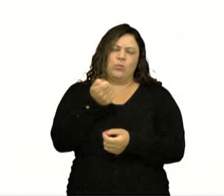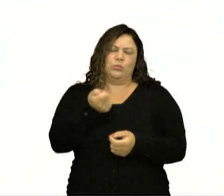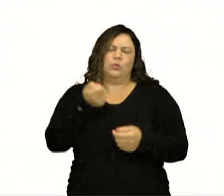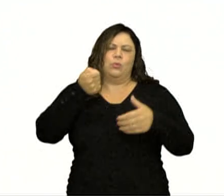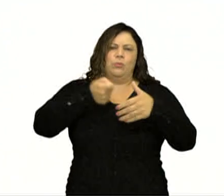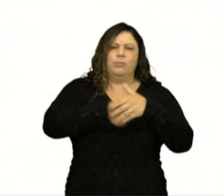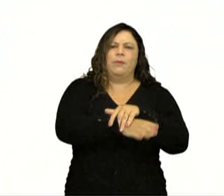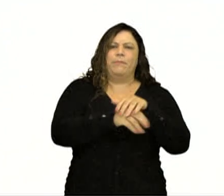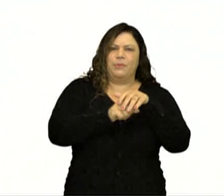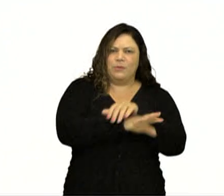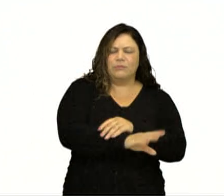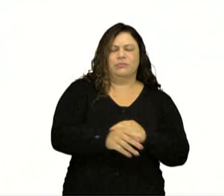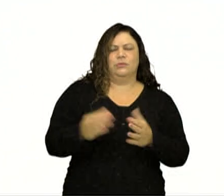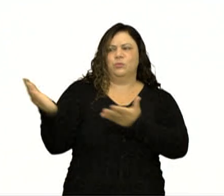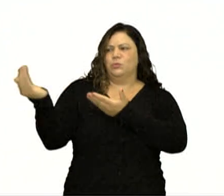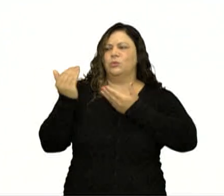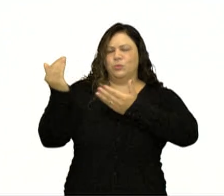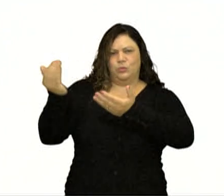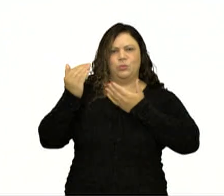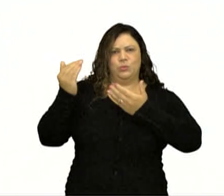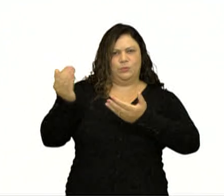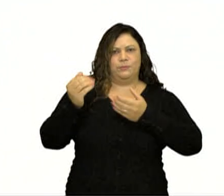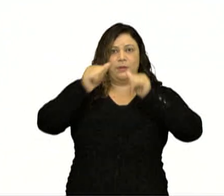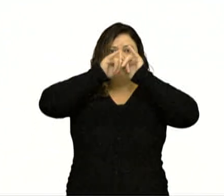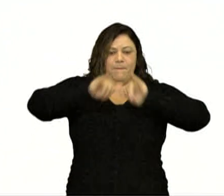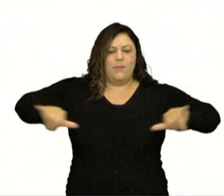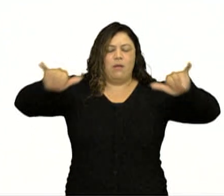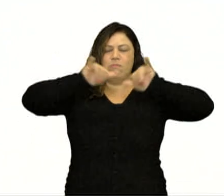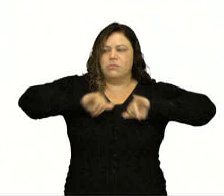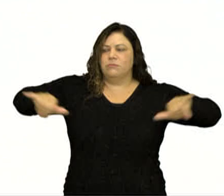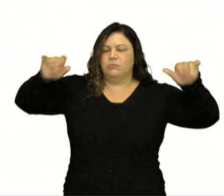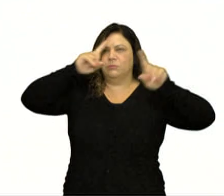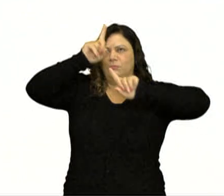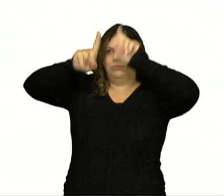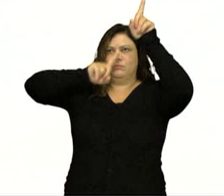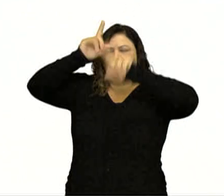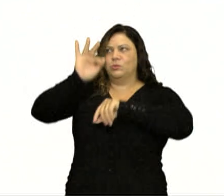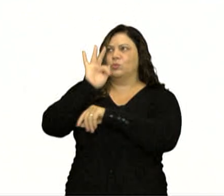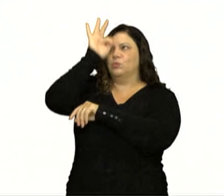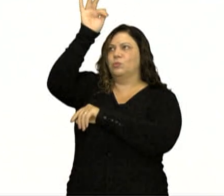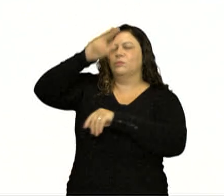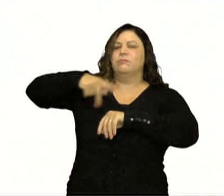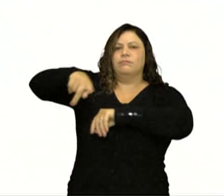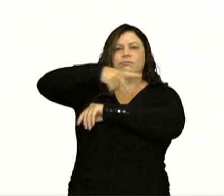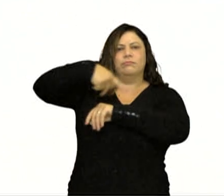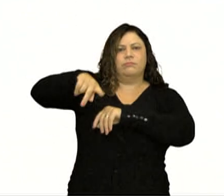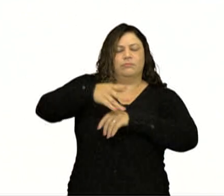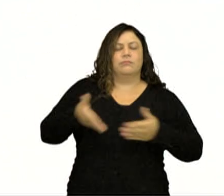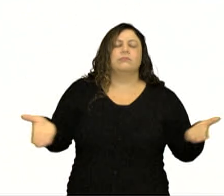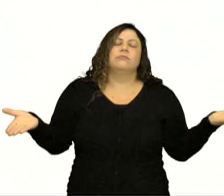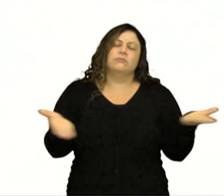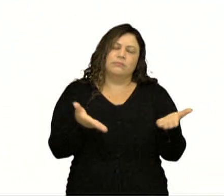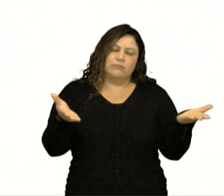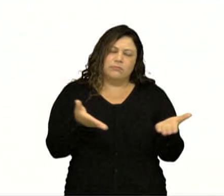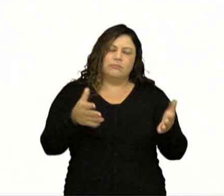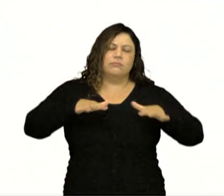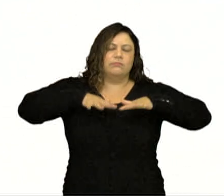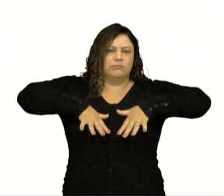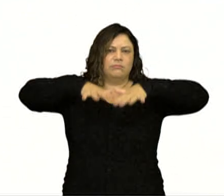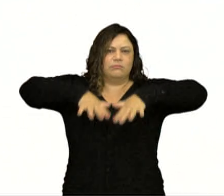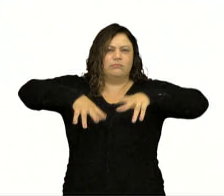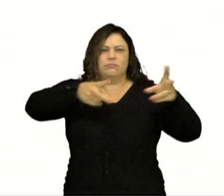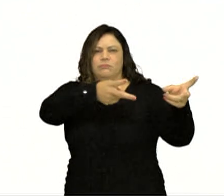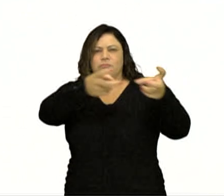mobilização da juventude para difundir as ideias grandiosas para o futuro da nação. A atuação desses movimentos juvenis poderia ser